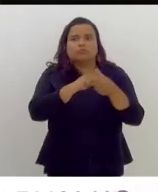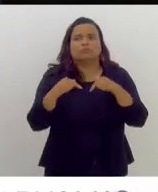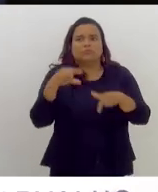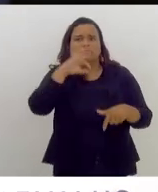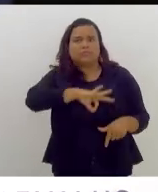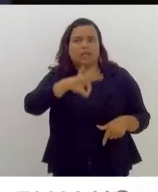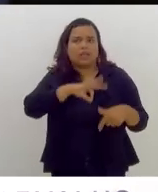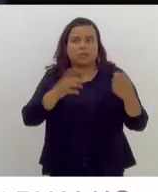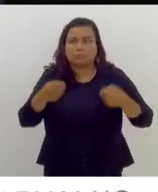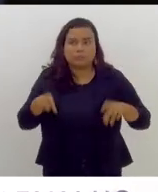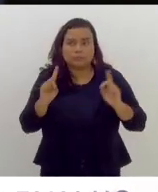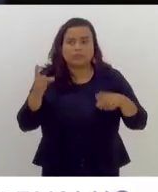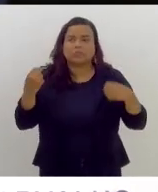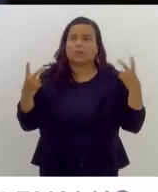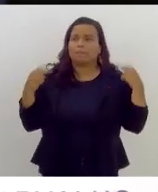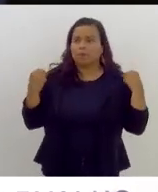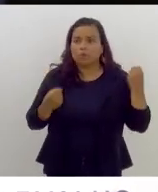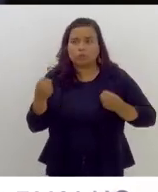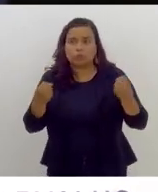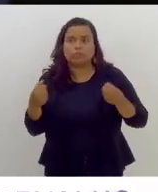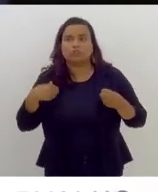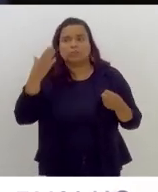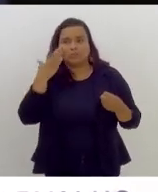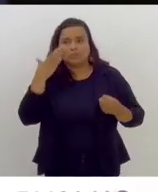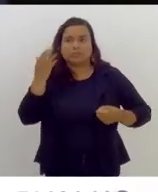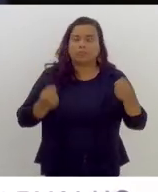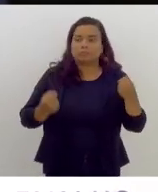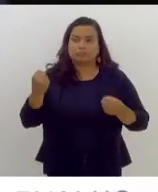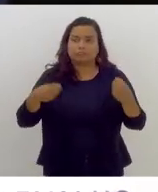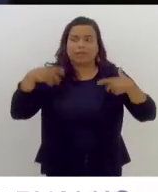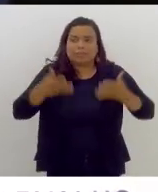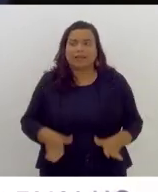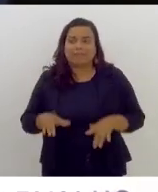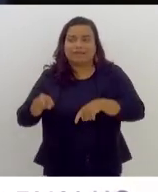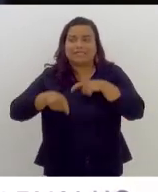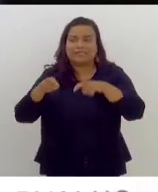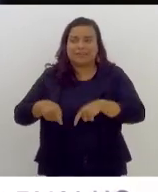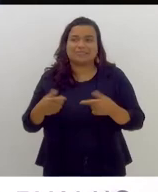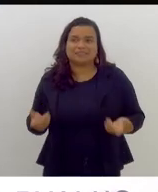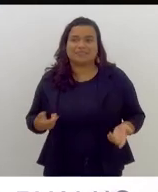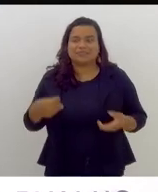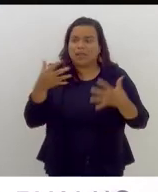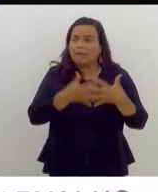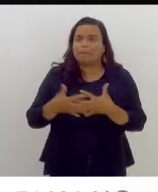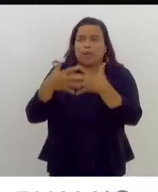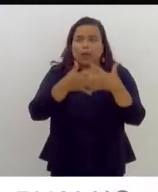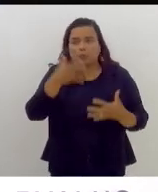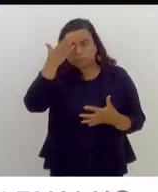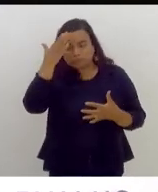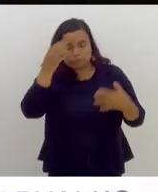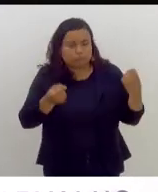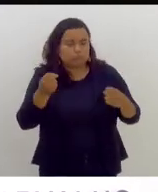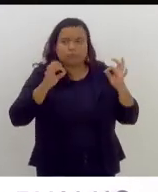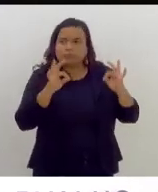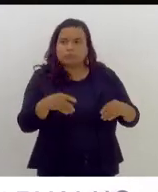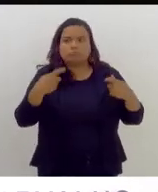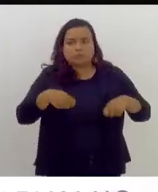salário, se eu precisar de um motorista, eu dirijo trator, carreta, porque eu nasci numa fazenda, né? Caminhão. Se eu precisar de